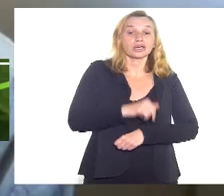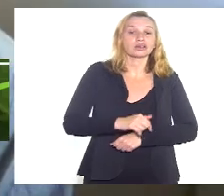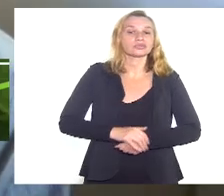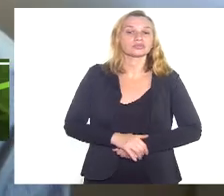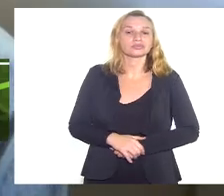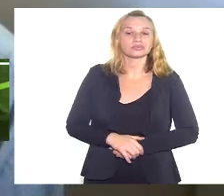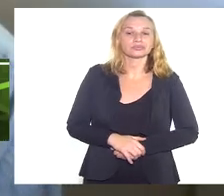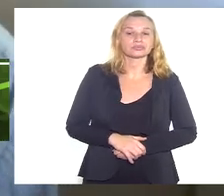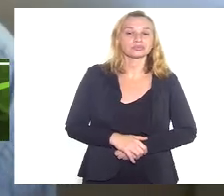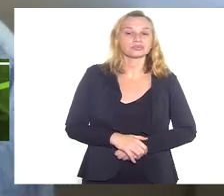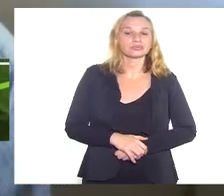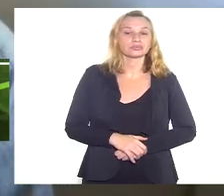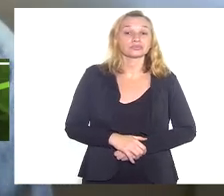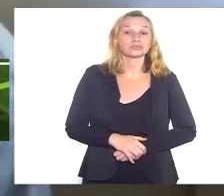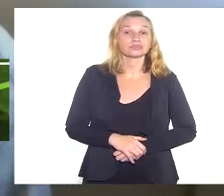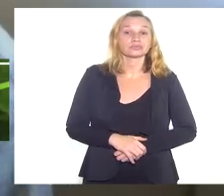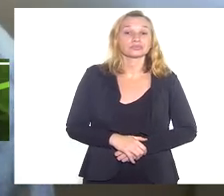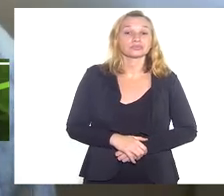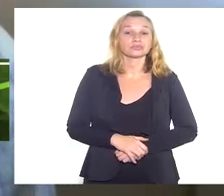ao